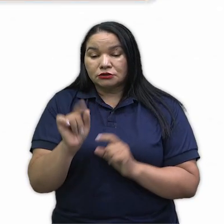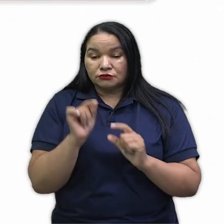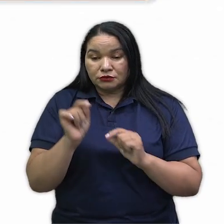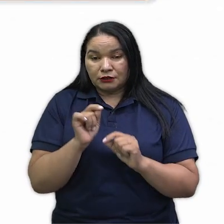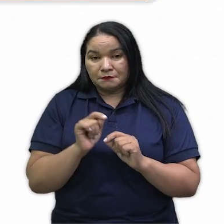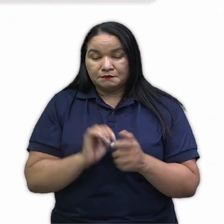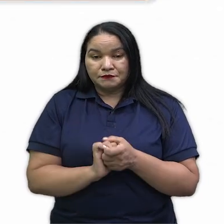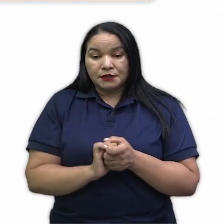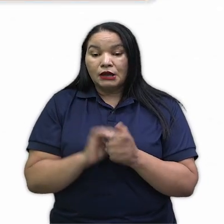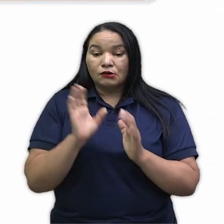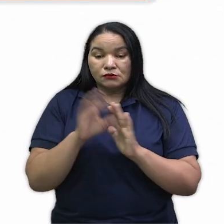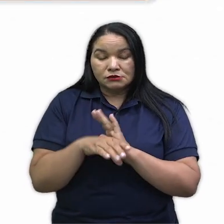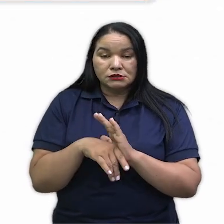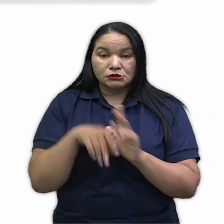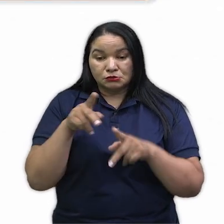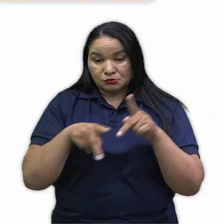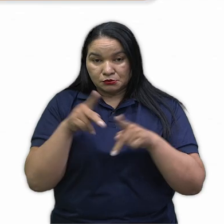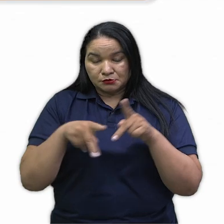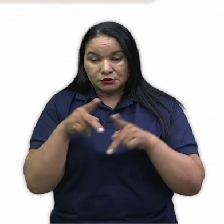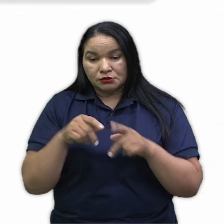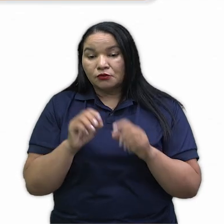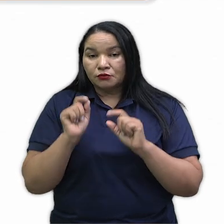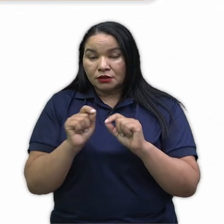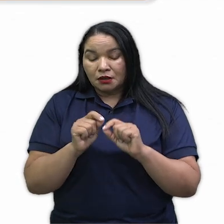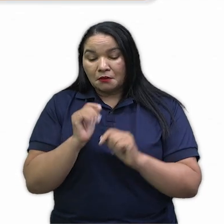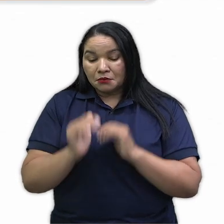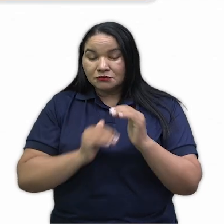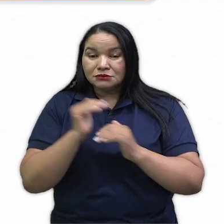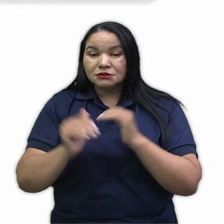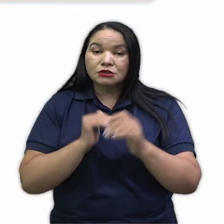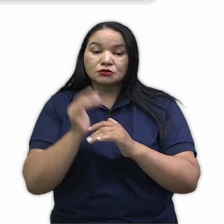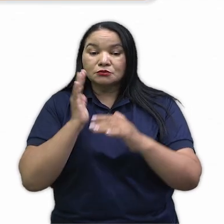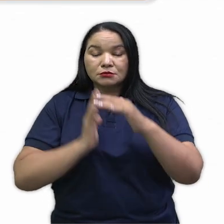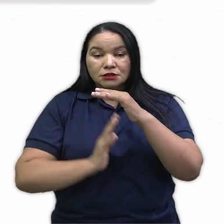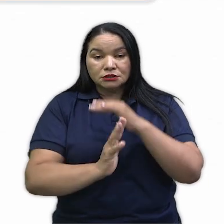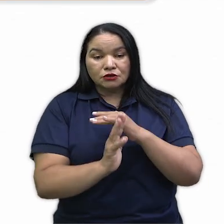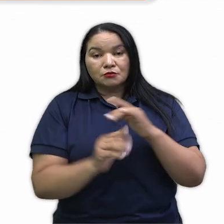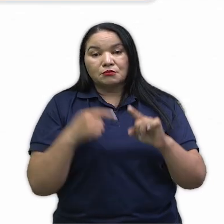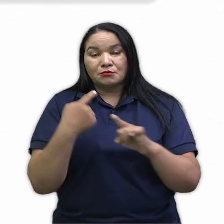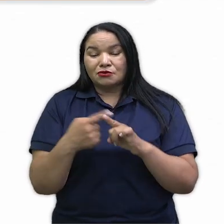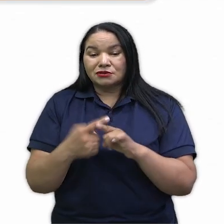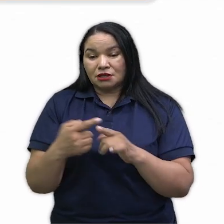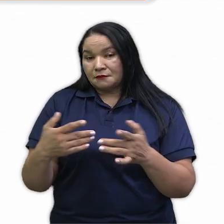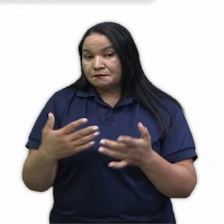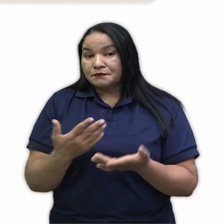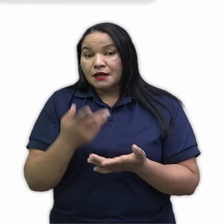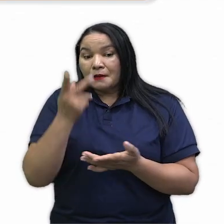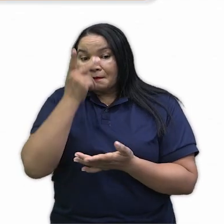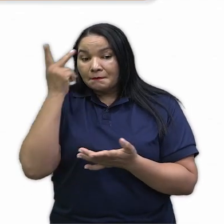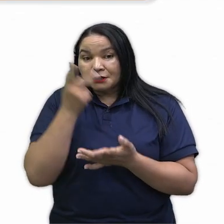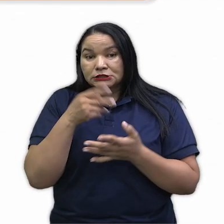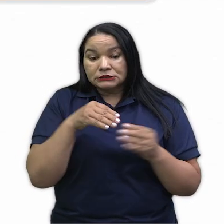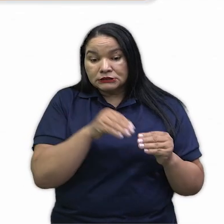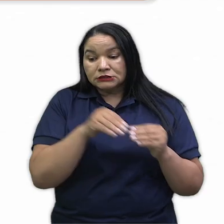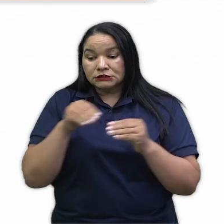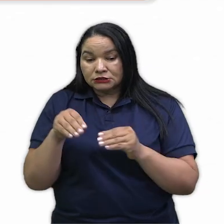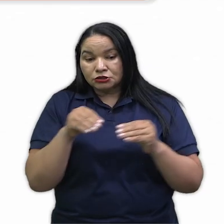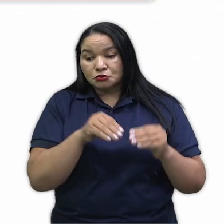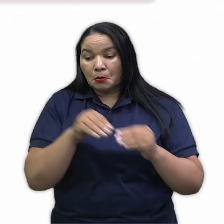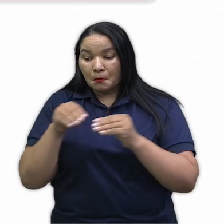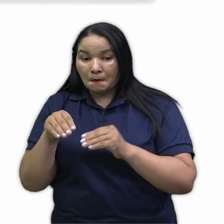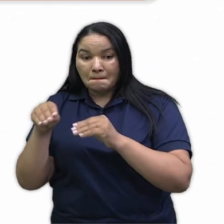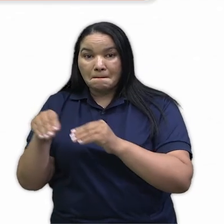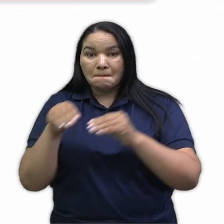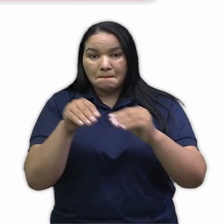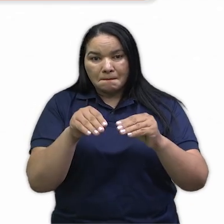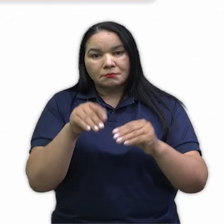relação a esses conceitos demográficos vai ser o processo de migração, né? Lembrando que o ser humano, ele fica se